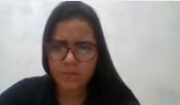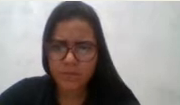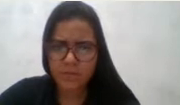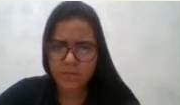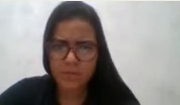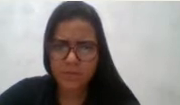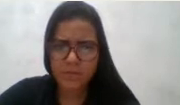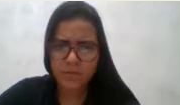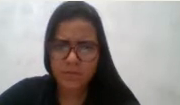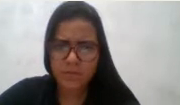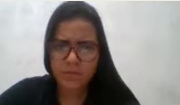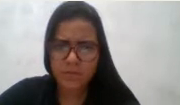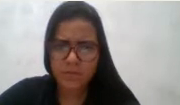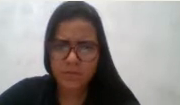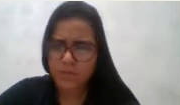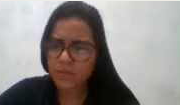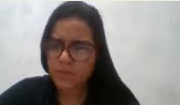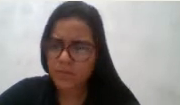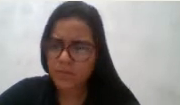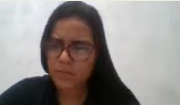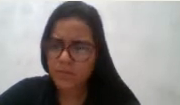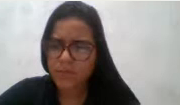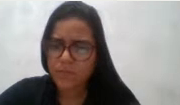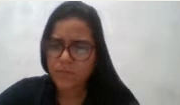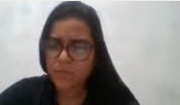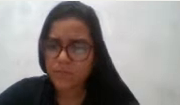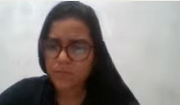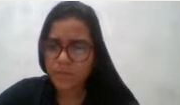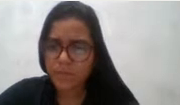Como que calcula isso? Deixa eu abrir